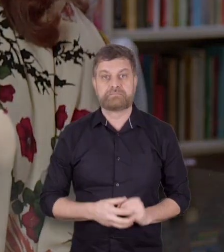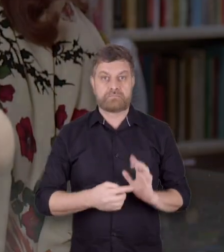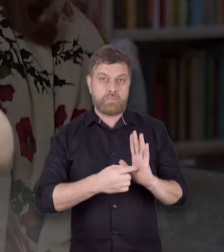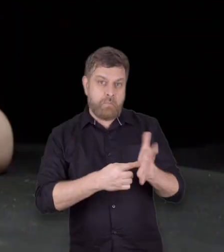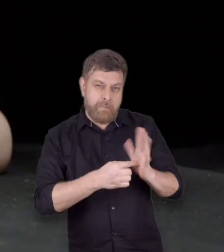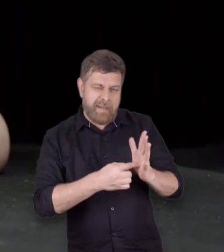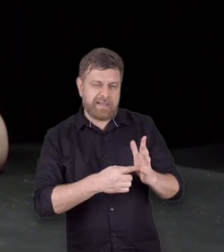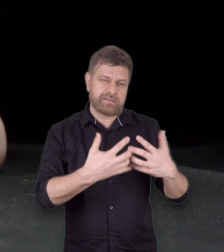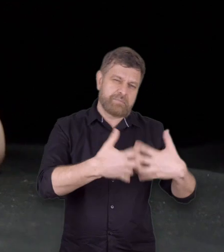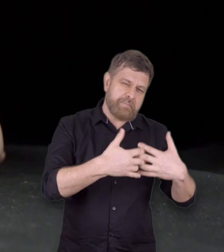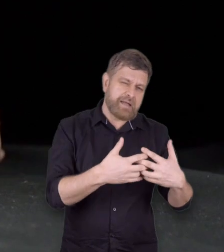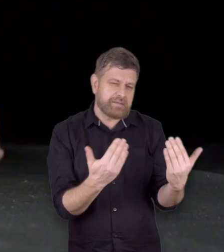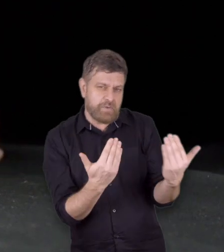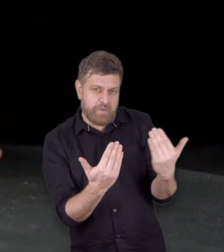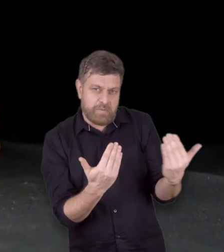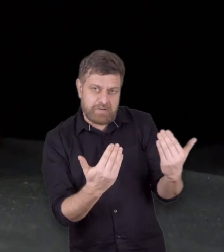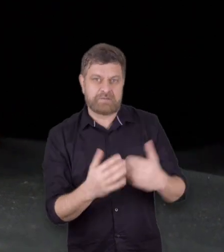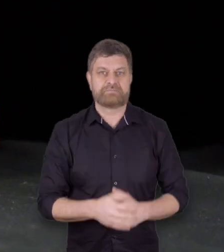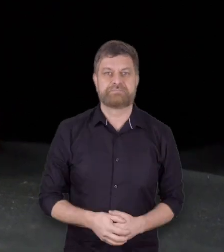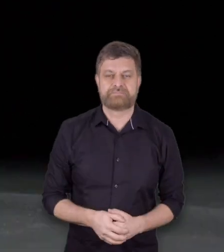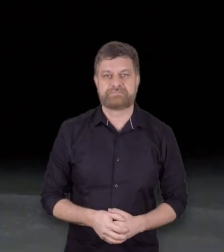uma máquina.